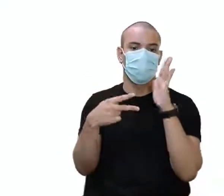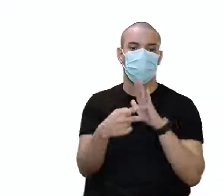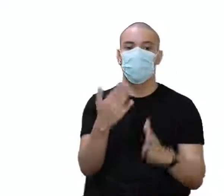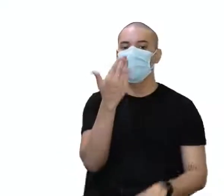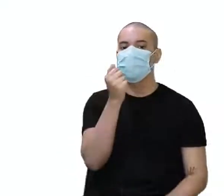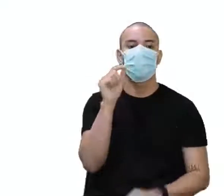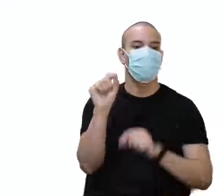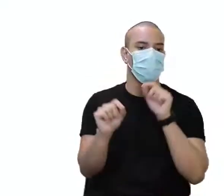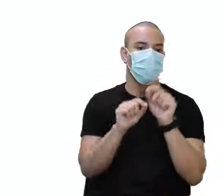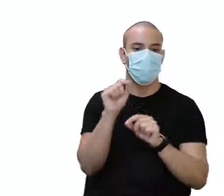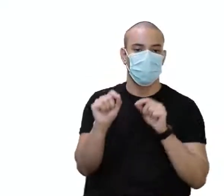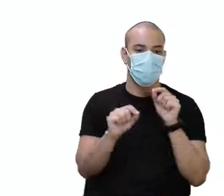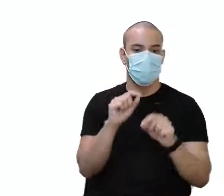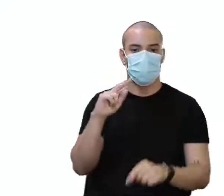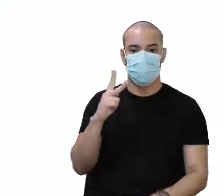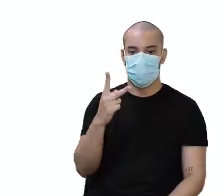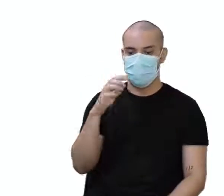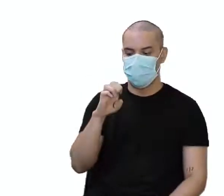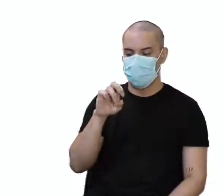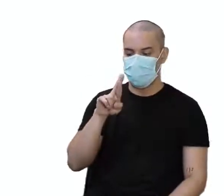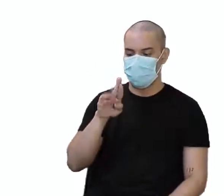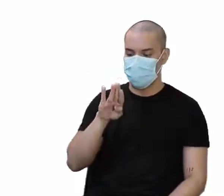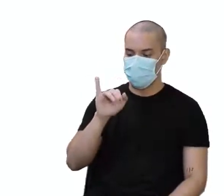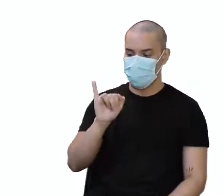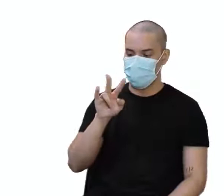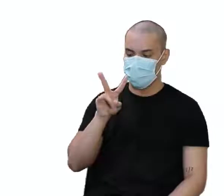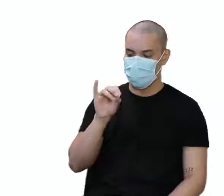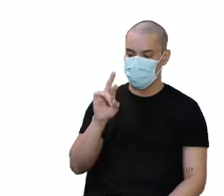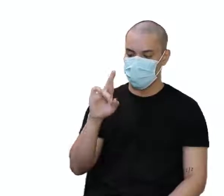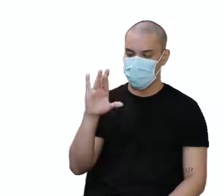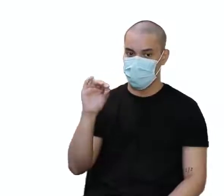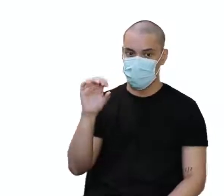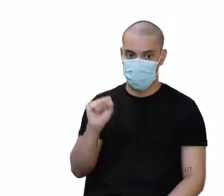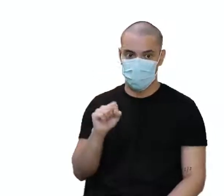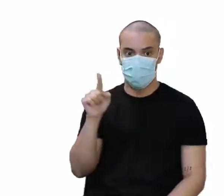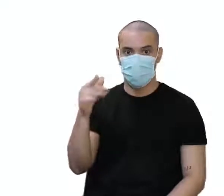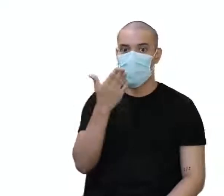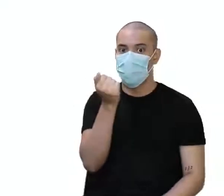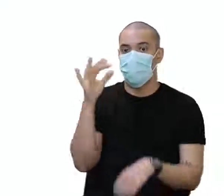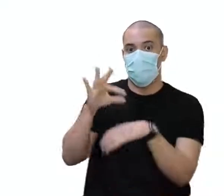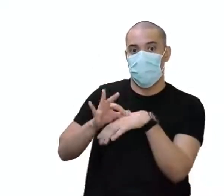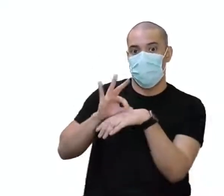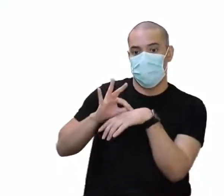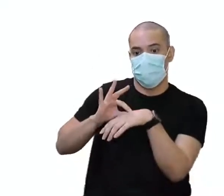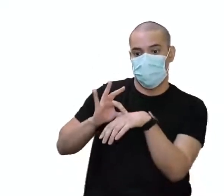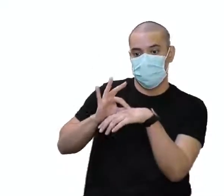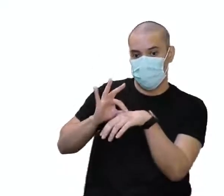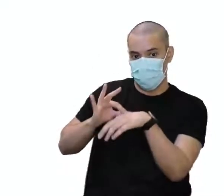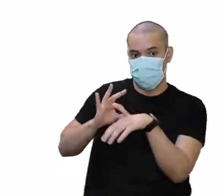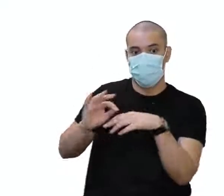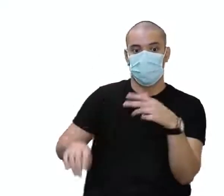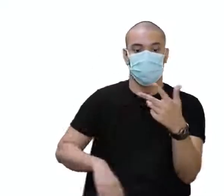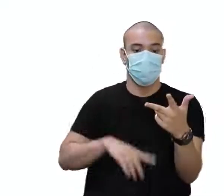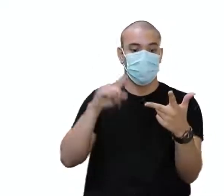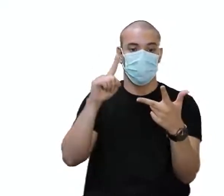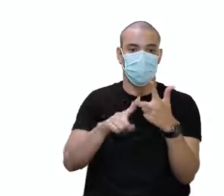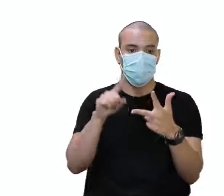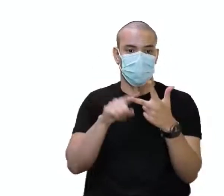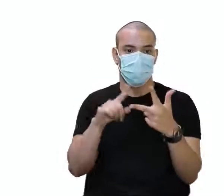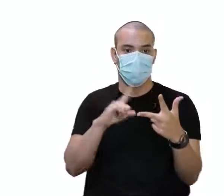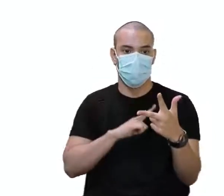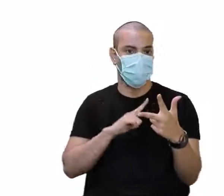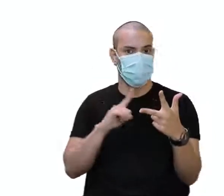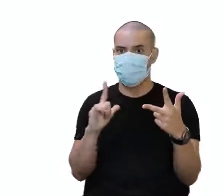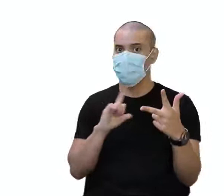de quem? Dos herbívoros. Então, são, portanto, os carnívoros. E aí você vai ter o terceiro, pode ter